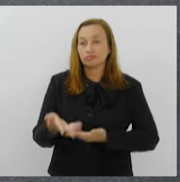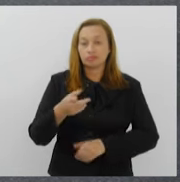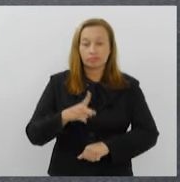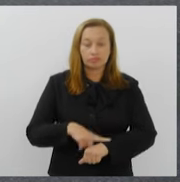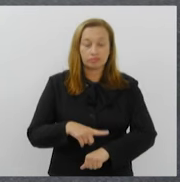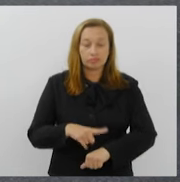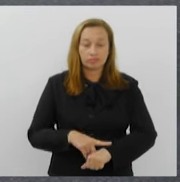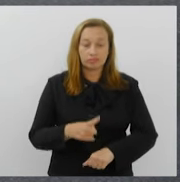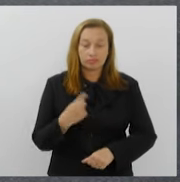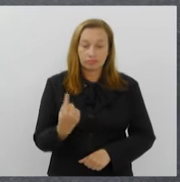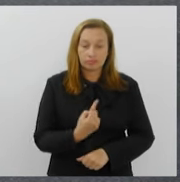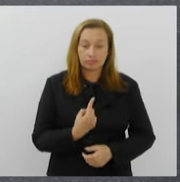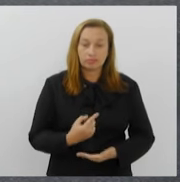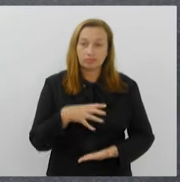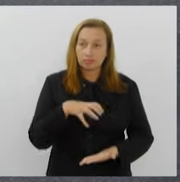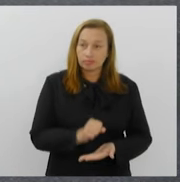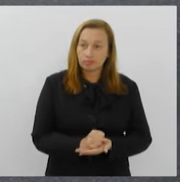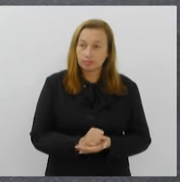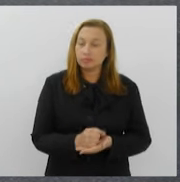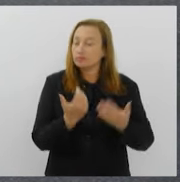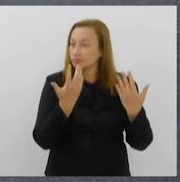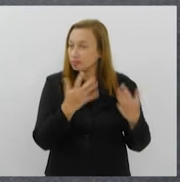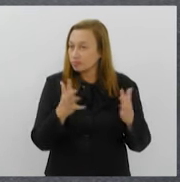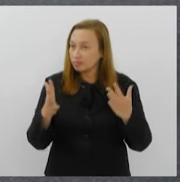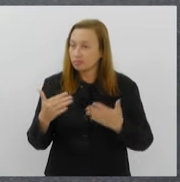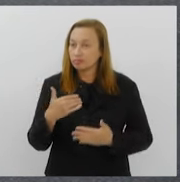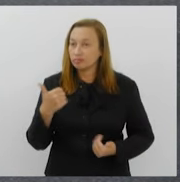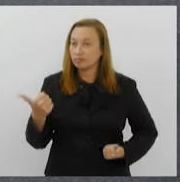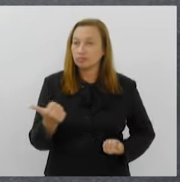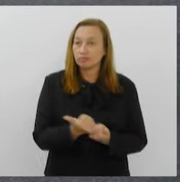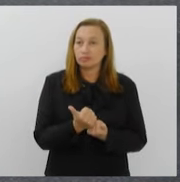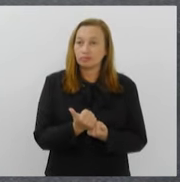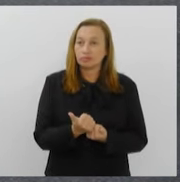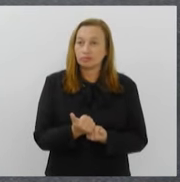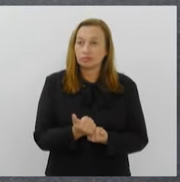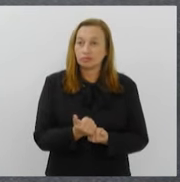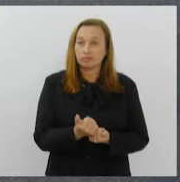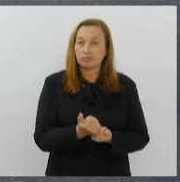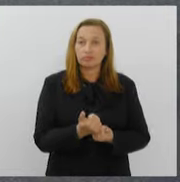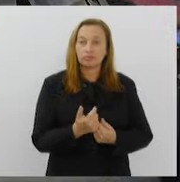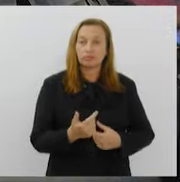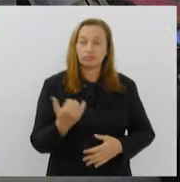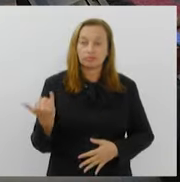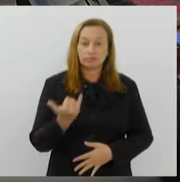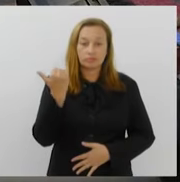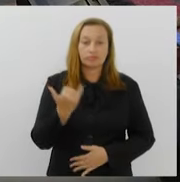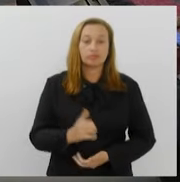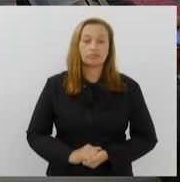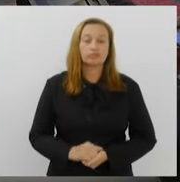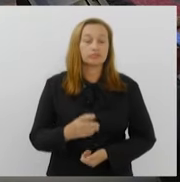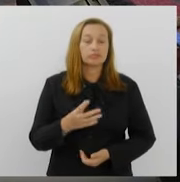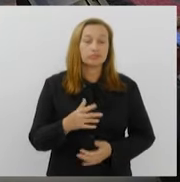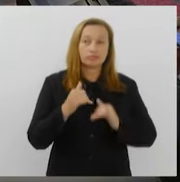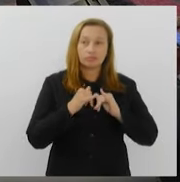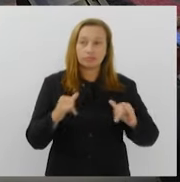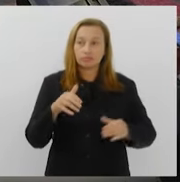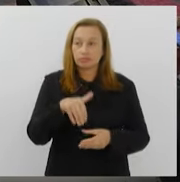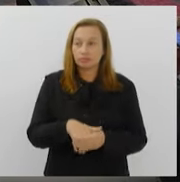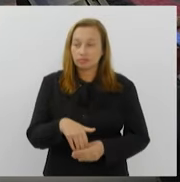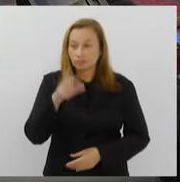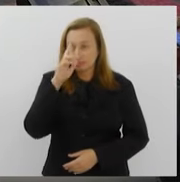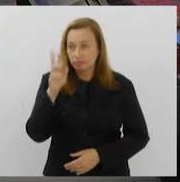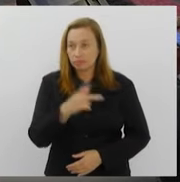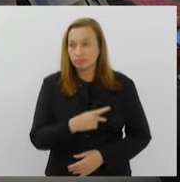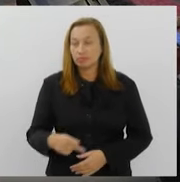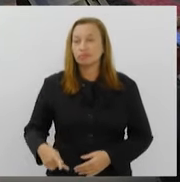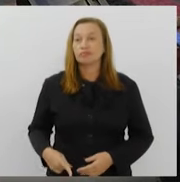Então, fica aqui registrado as minhas saudações e o meu apoio a essa comenda, que é muito meritória. Vou declarar, presidente. Declaração de